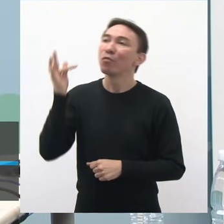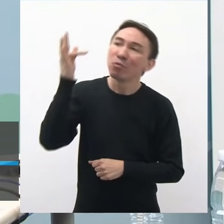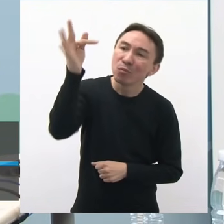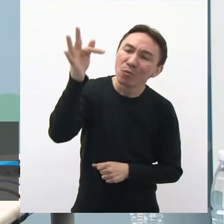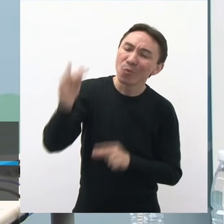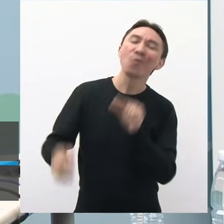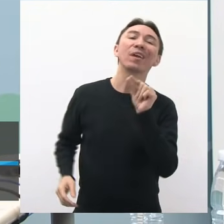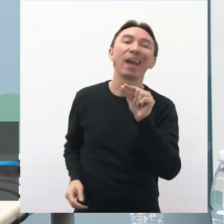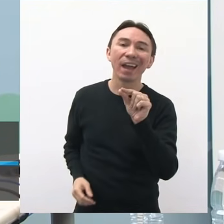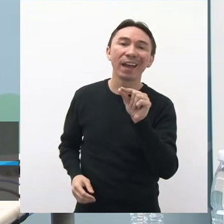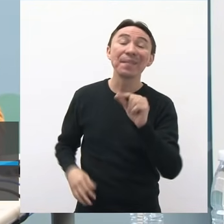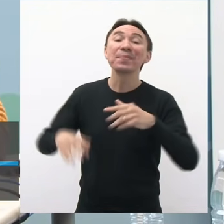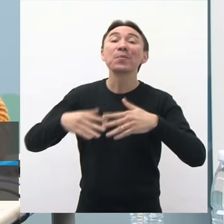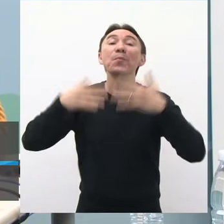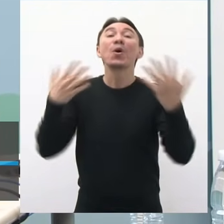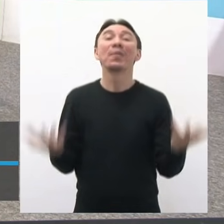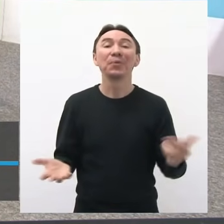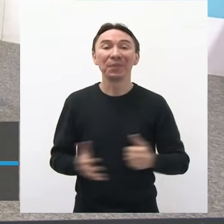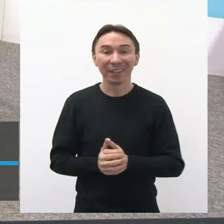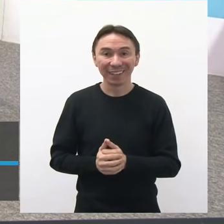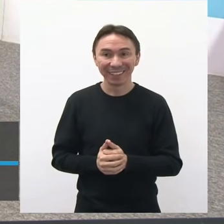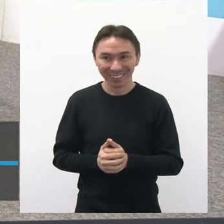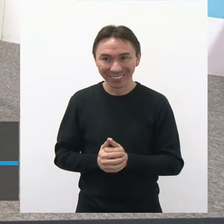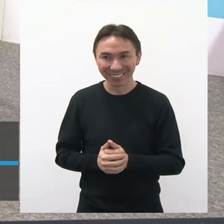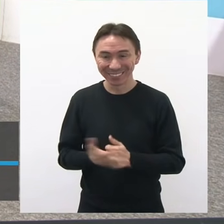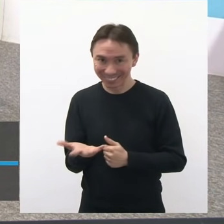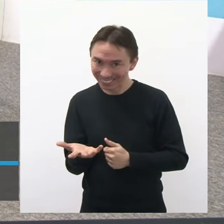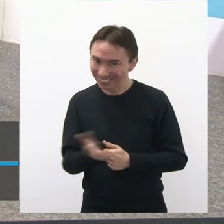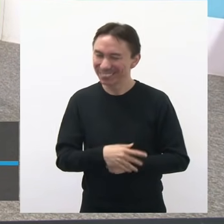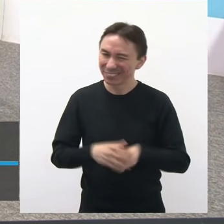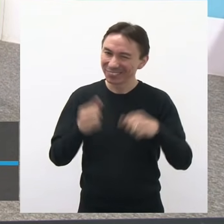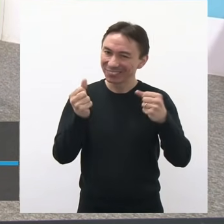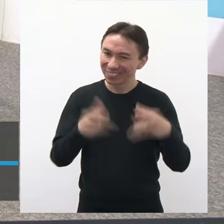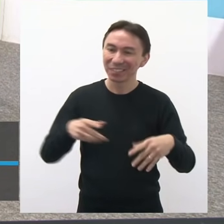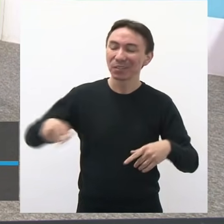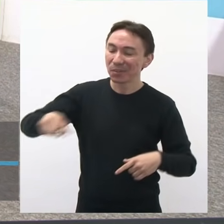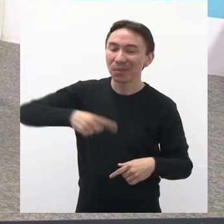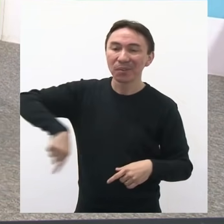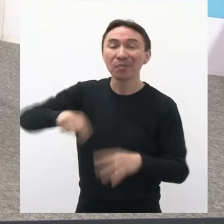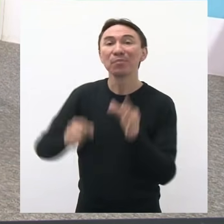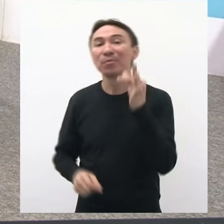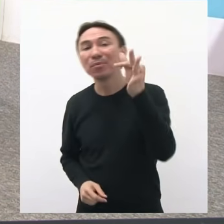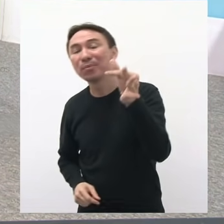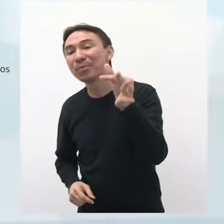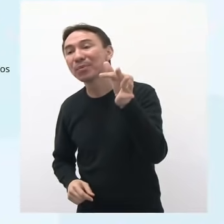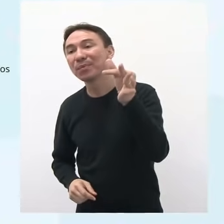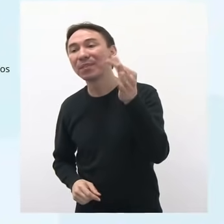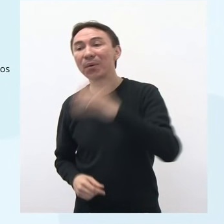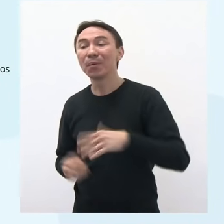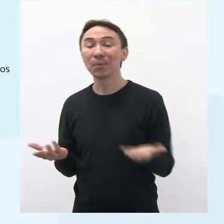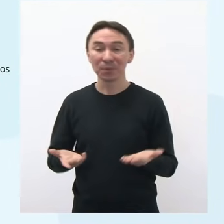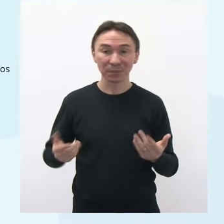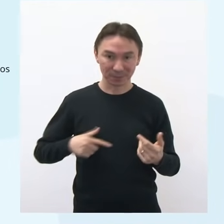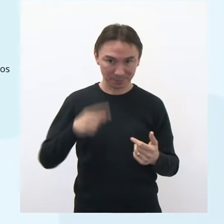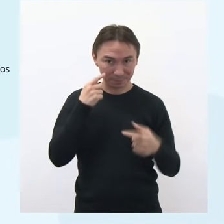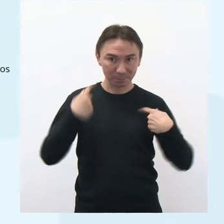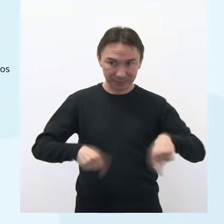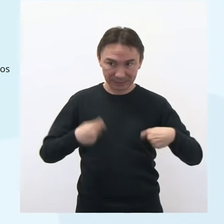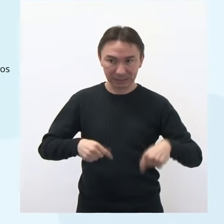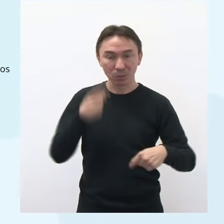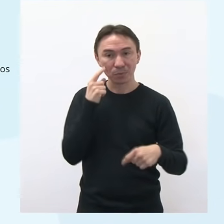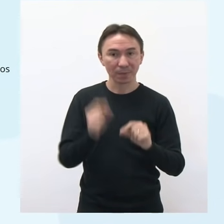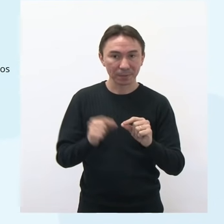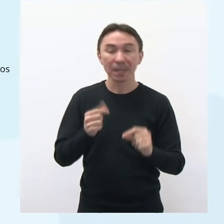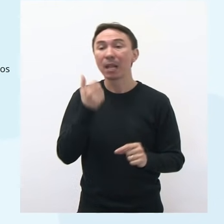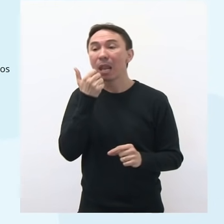futuro? Então vamos falar sobre o nosso futuro. E qual que é o material necessário para a aula de hoje? Lápis